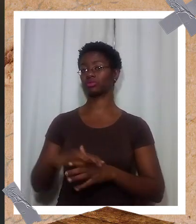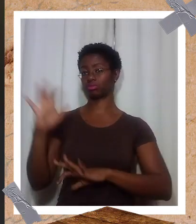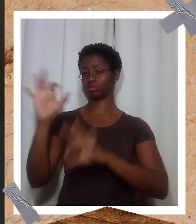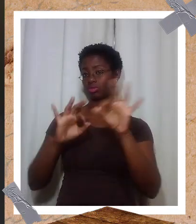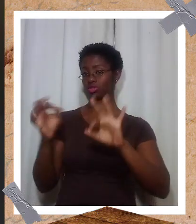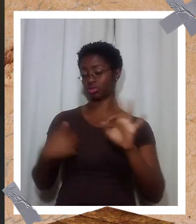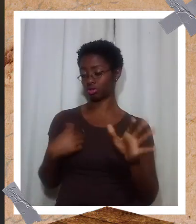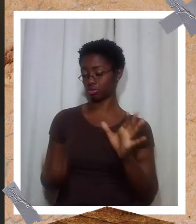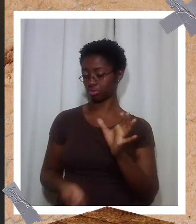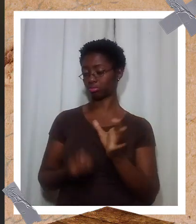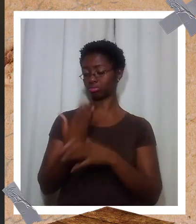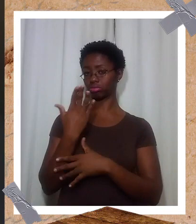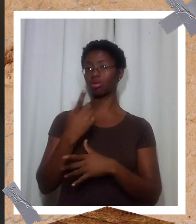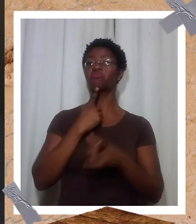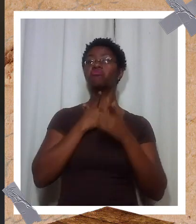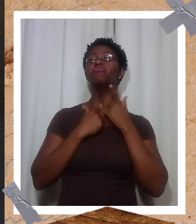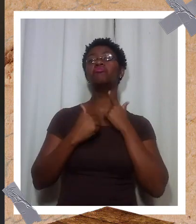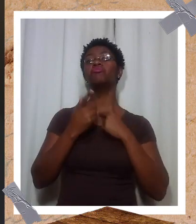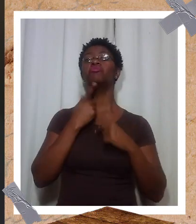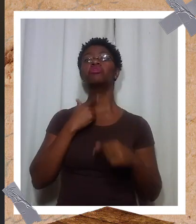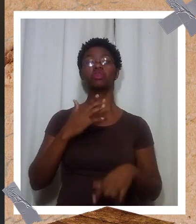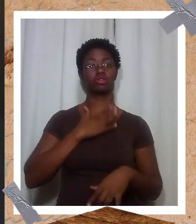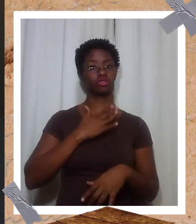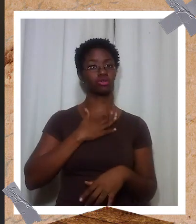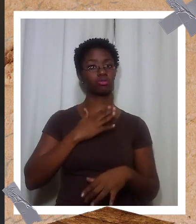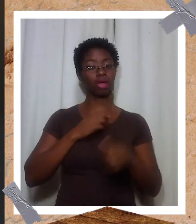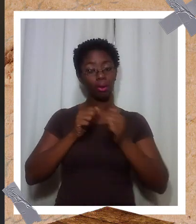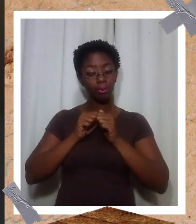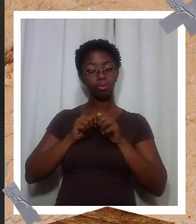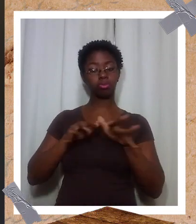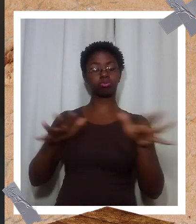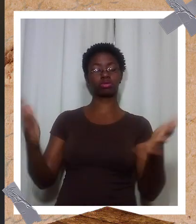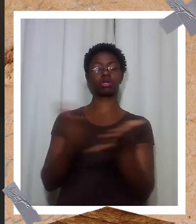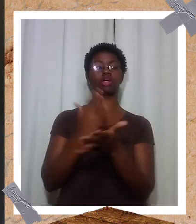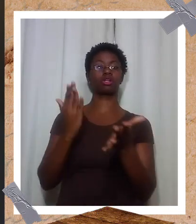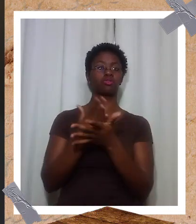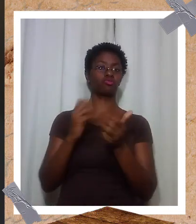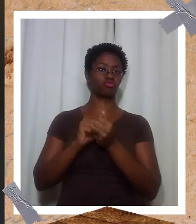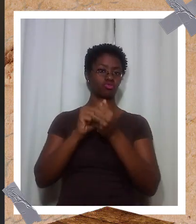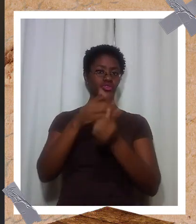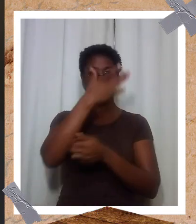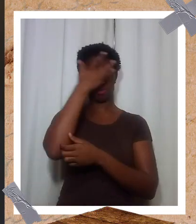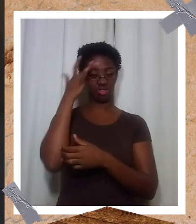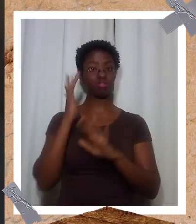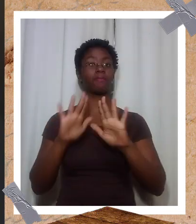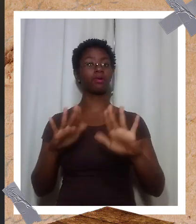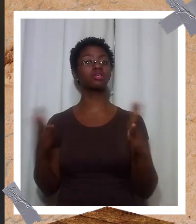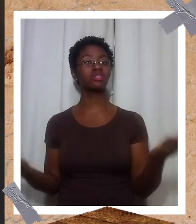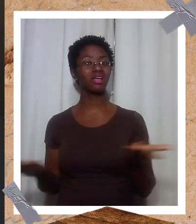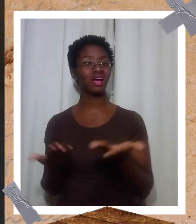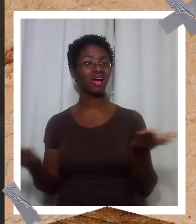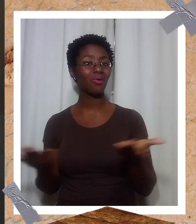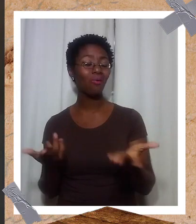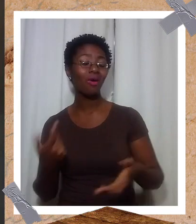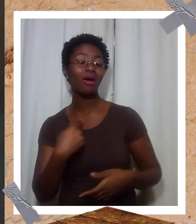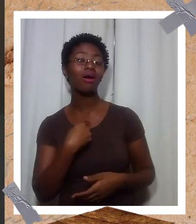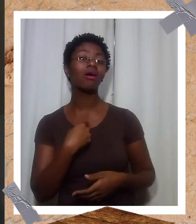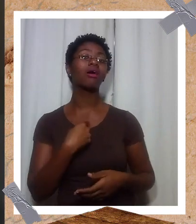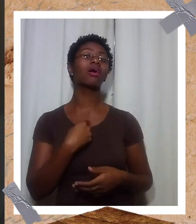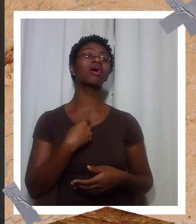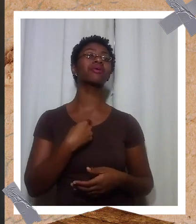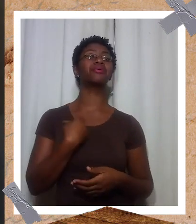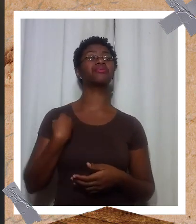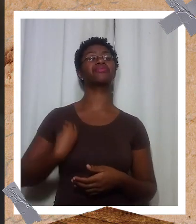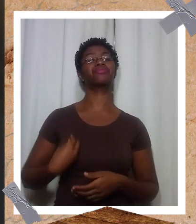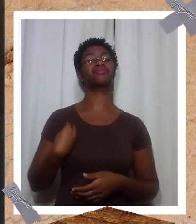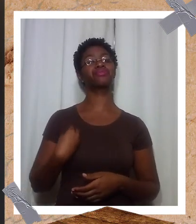Favela, o desejo era compartilhar livro com as pessoas, né? E agora eu vivo num